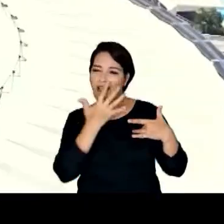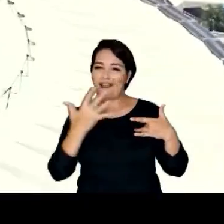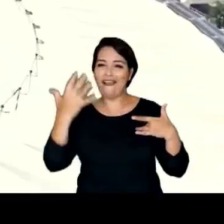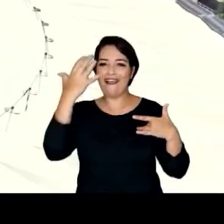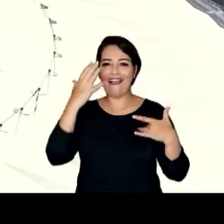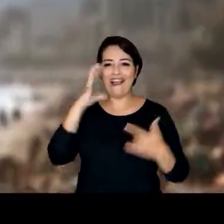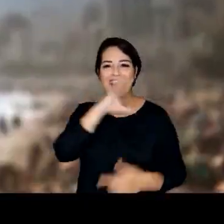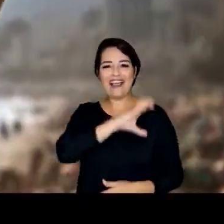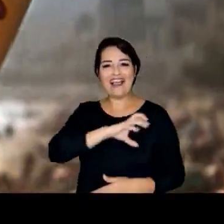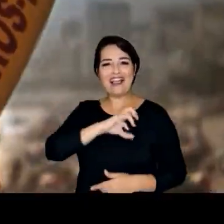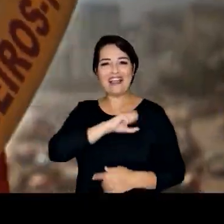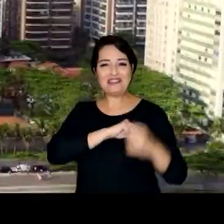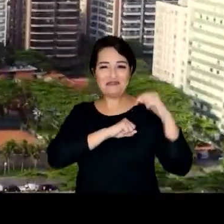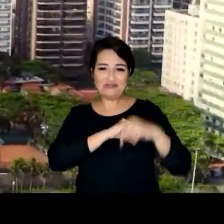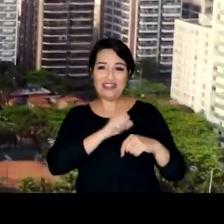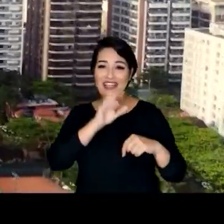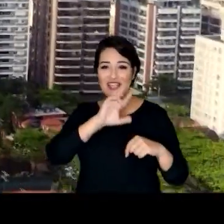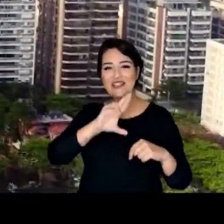Paixões